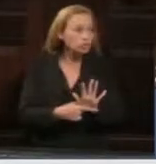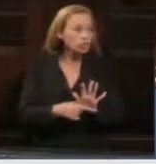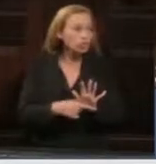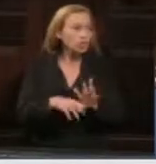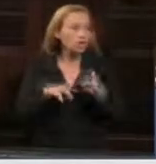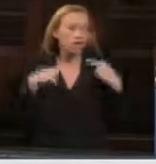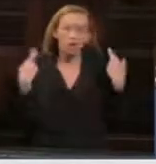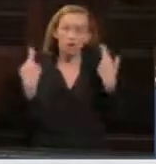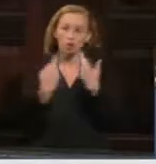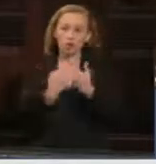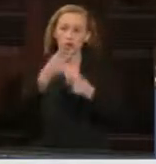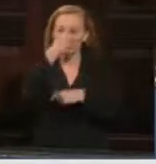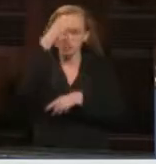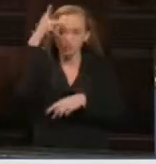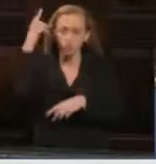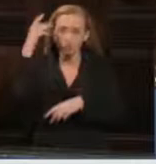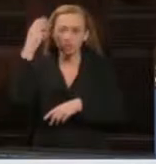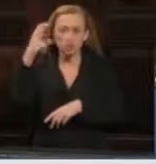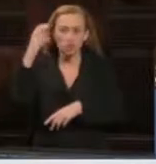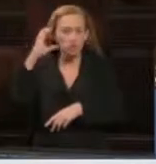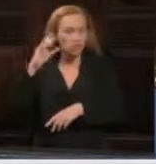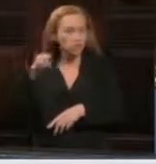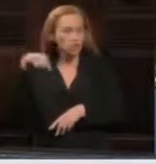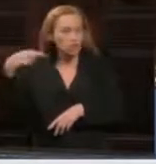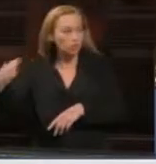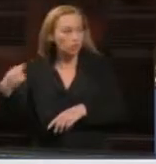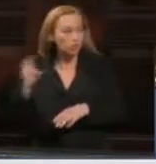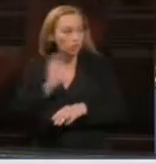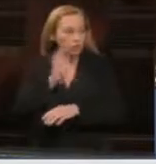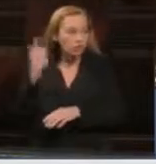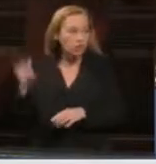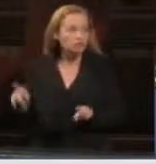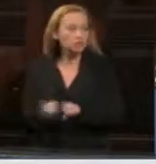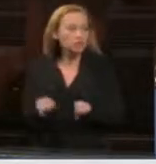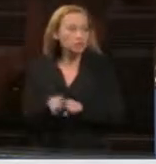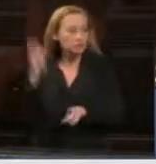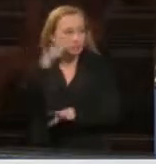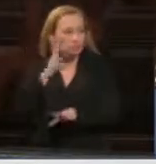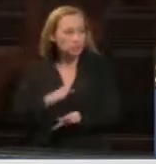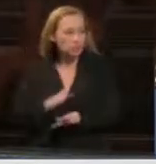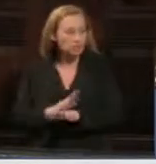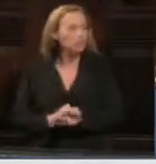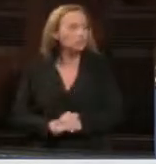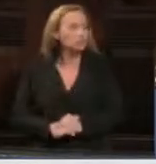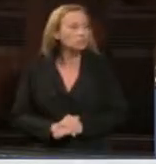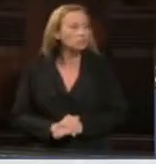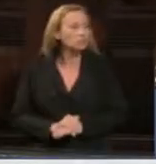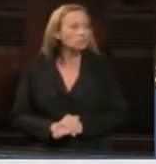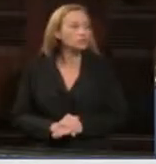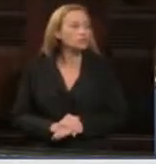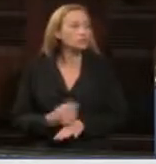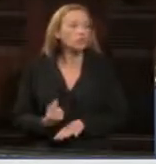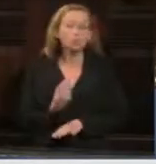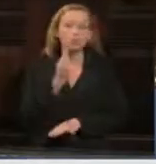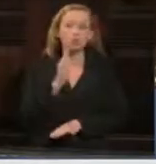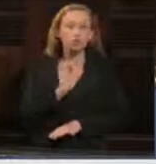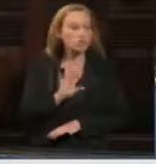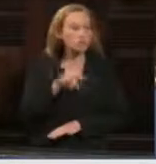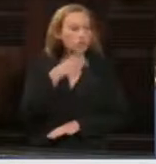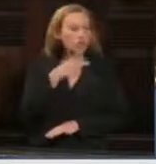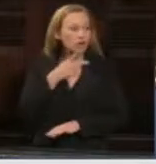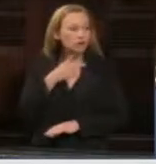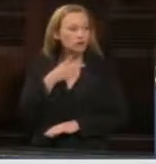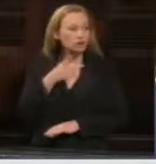e cientistas de todo o estado e até de todo o brasil em comum e como é impossível falar de todas elas cita apenas uma a sociedade